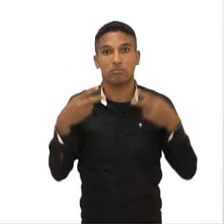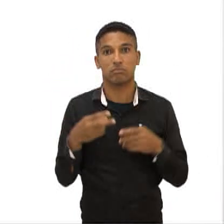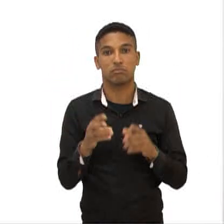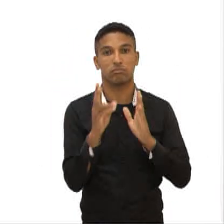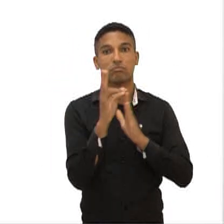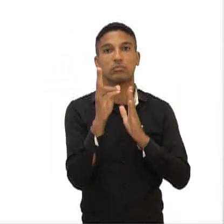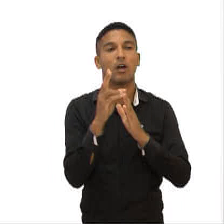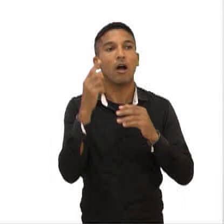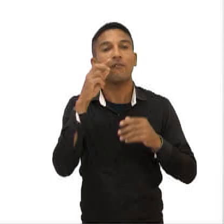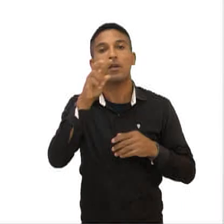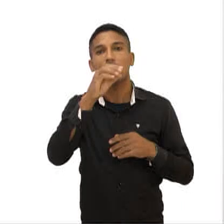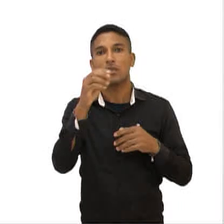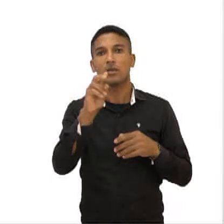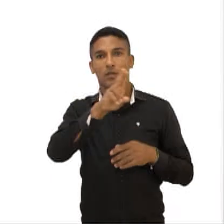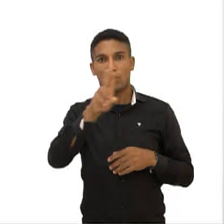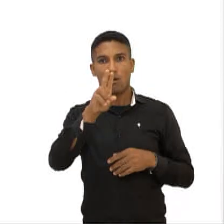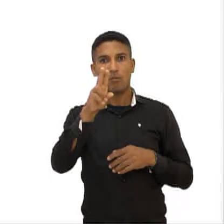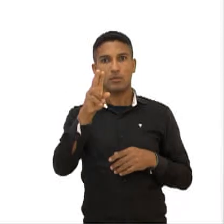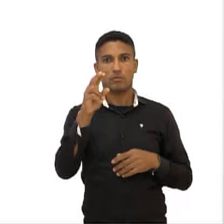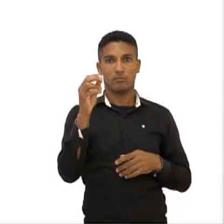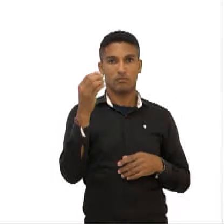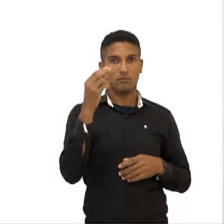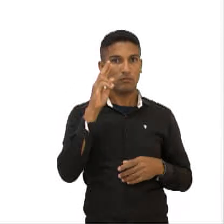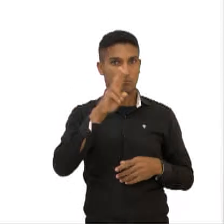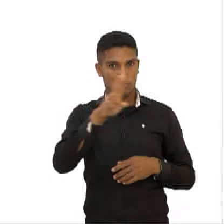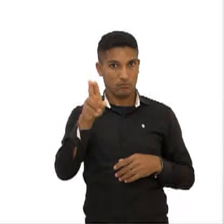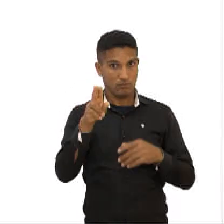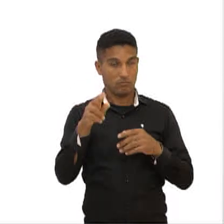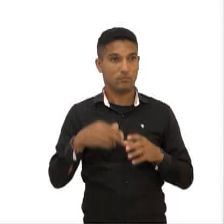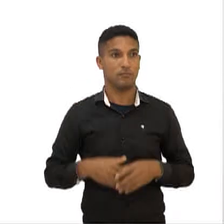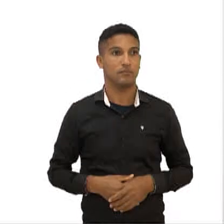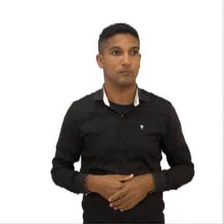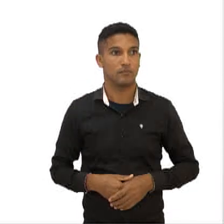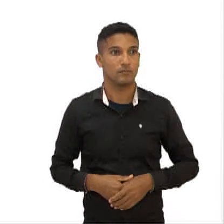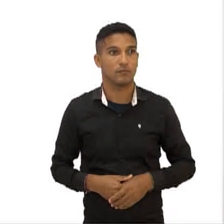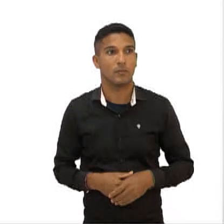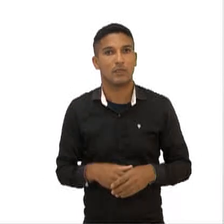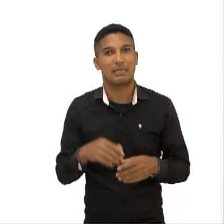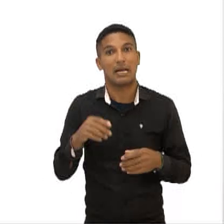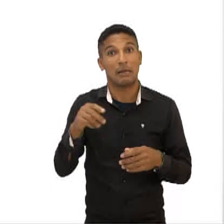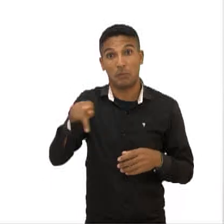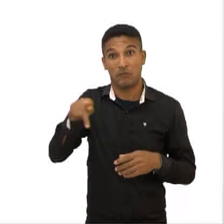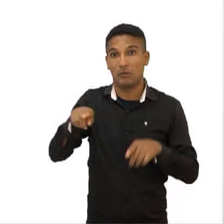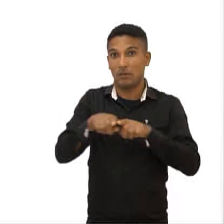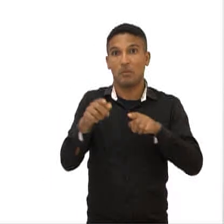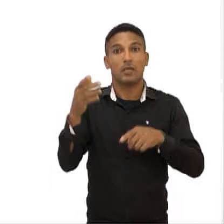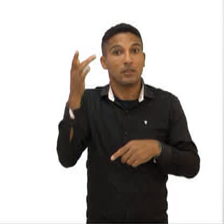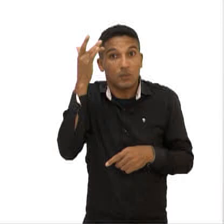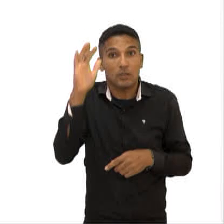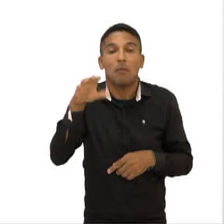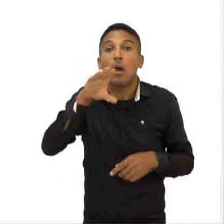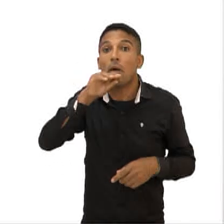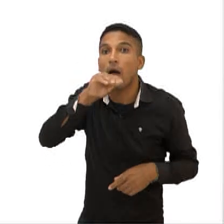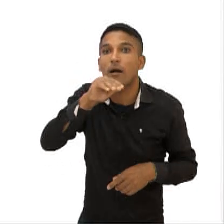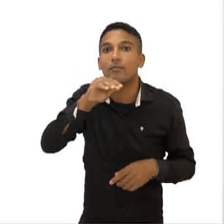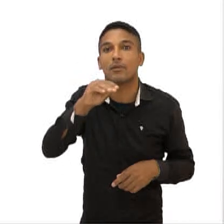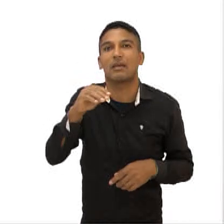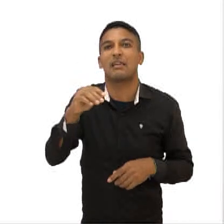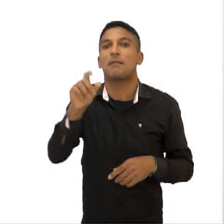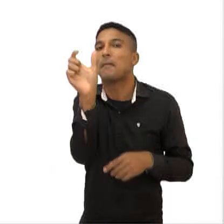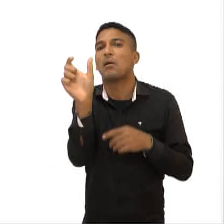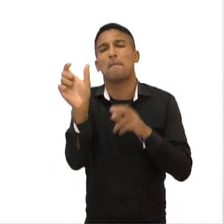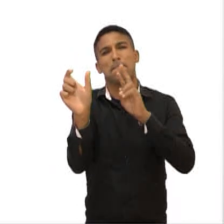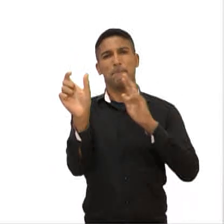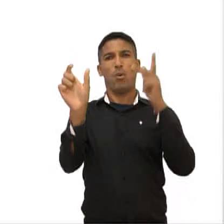Cauqui, Hakuaro, desculpe, e as outras ali que eu também não sei pronunciar, então não vou nem tentar, são